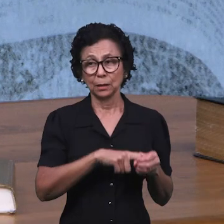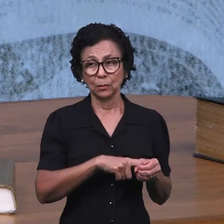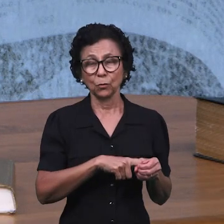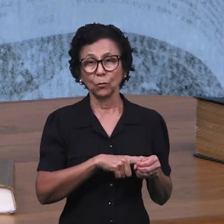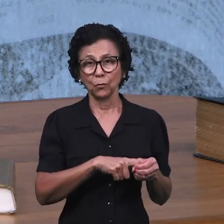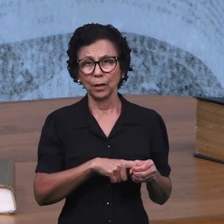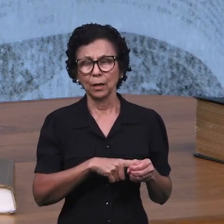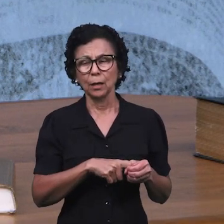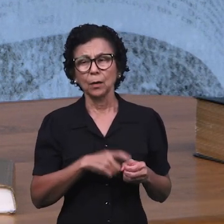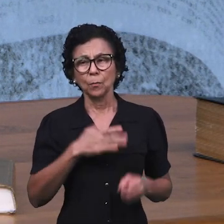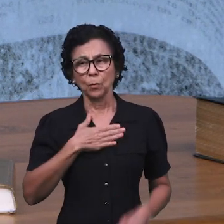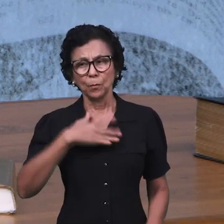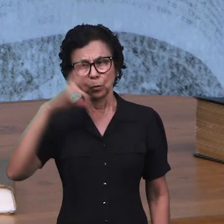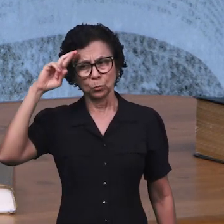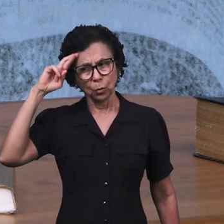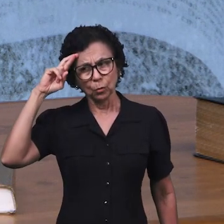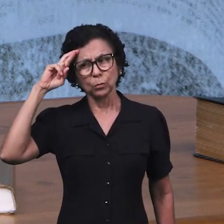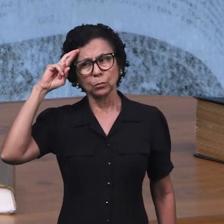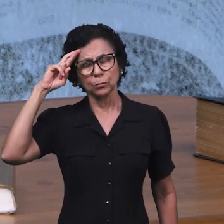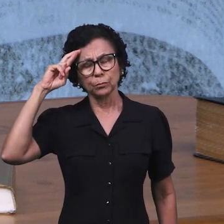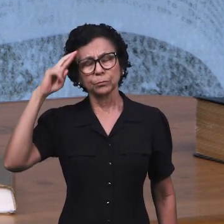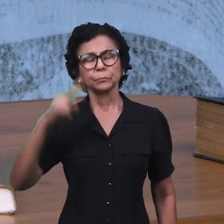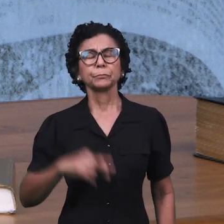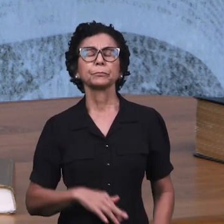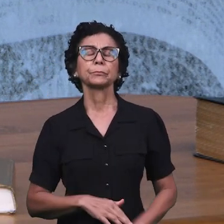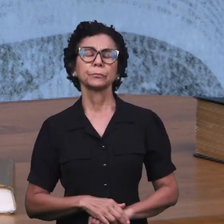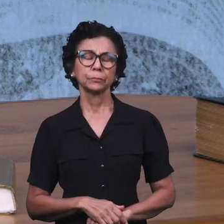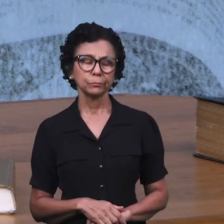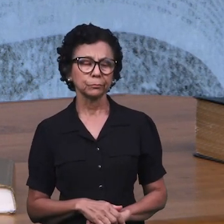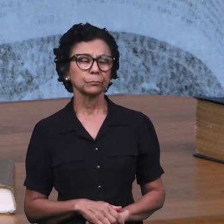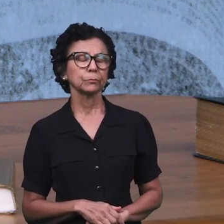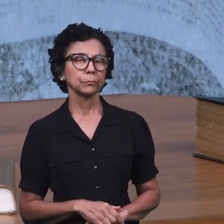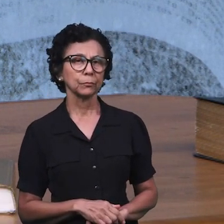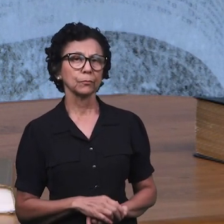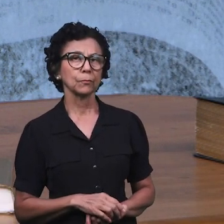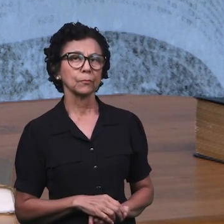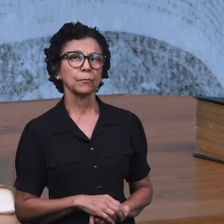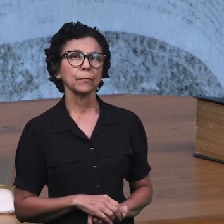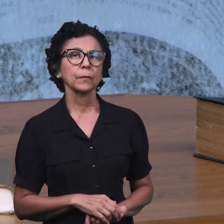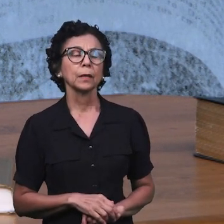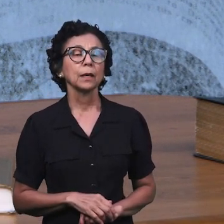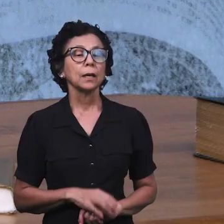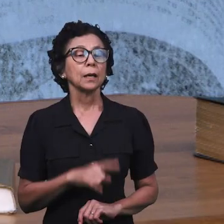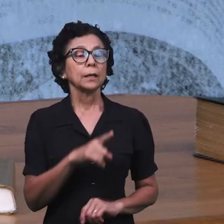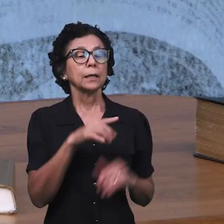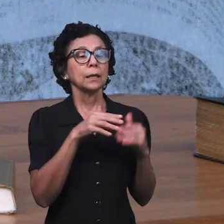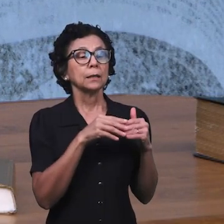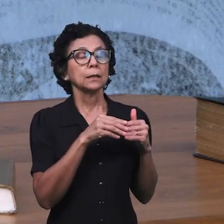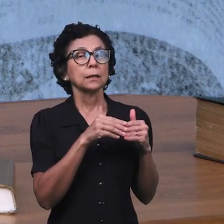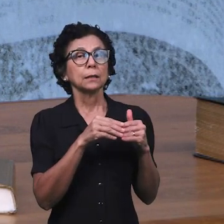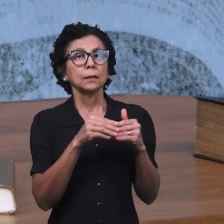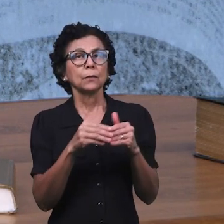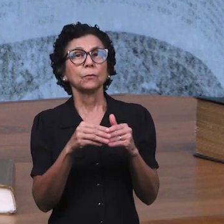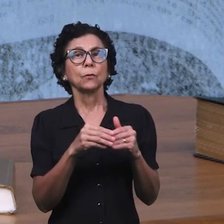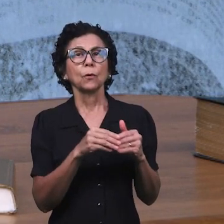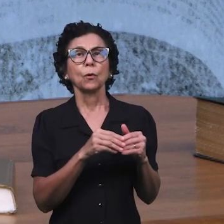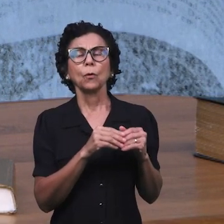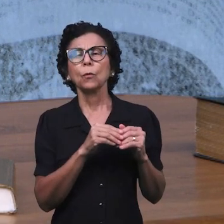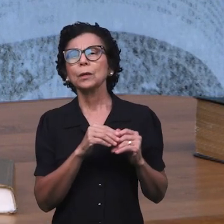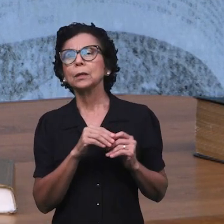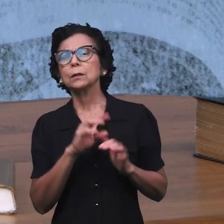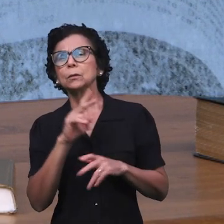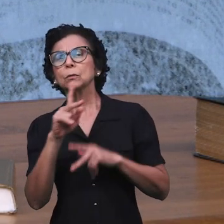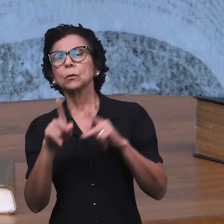tropa. E descendo o guiou, e eis que estavam espalhados sobre a face de toda a